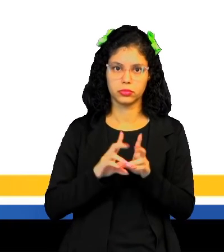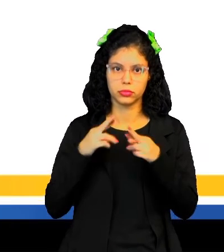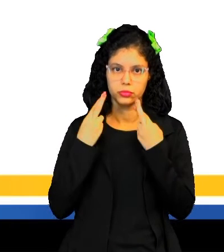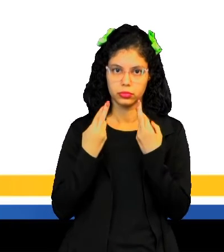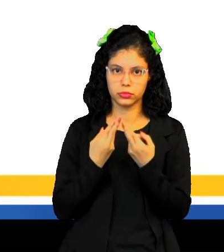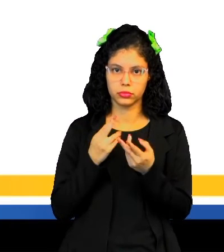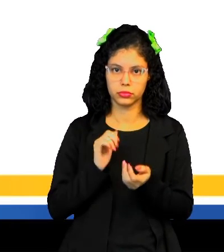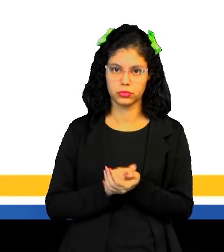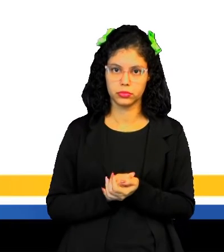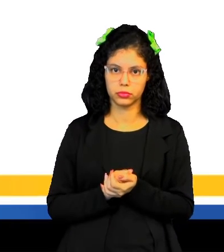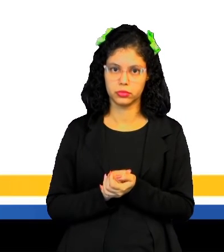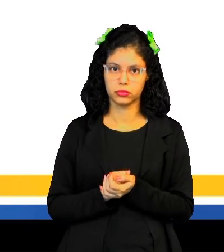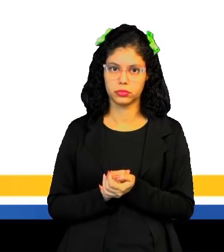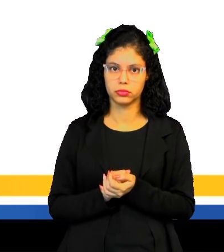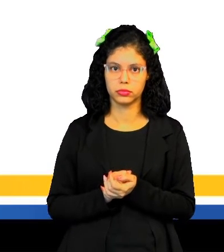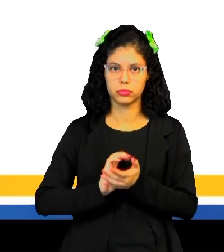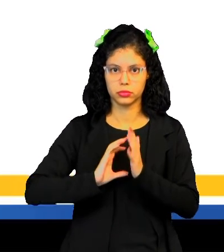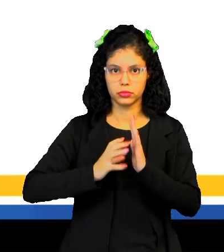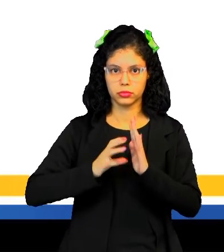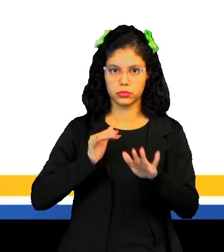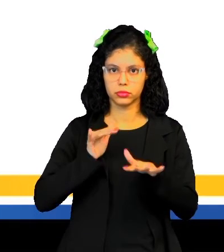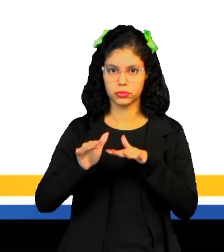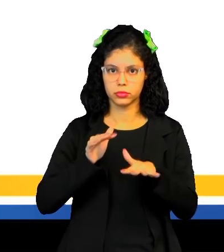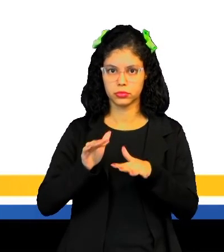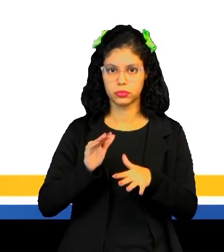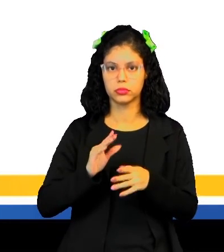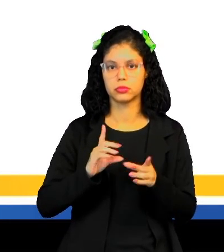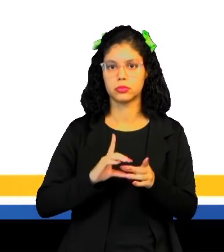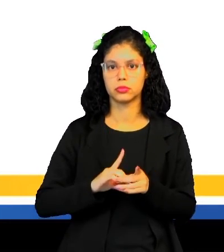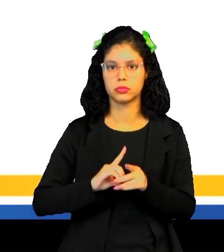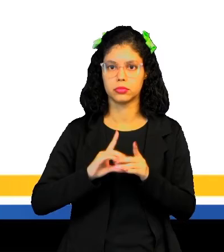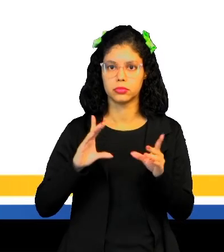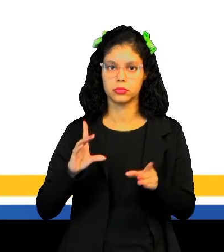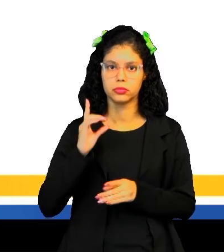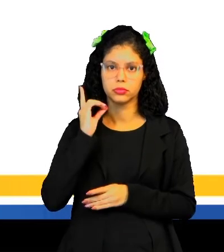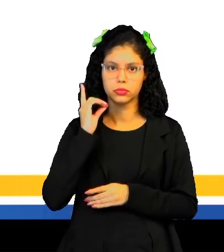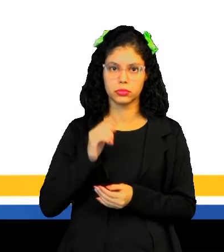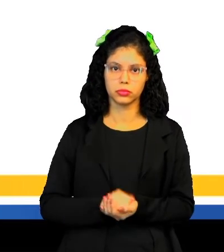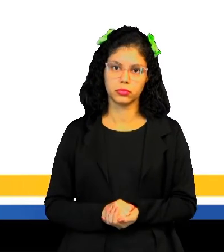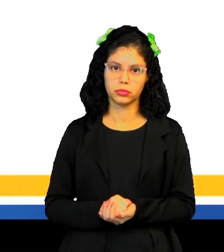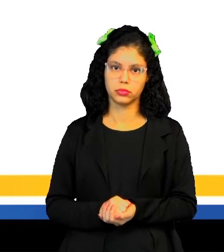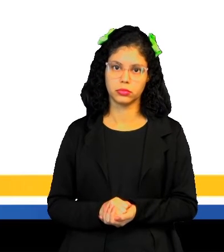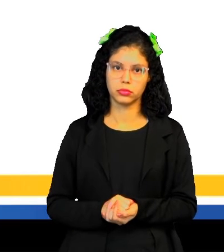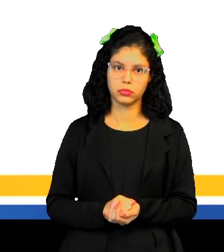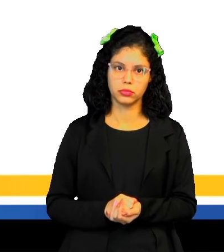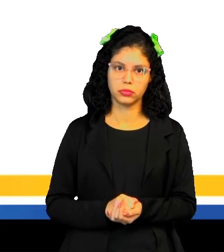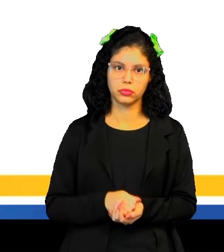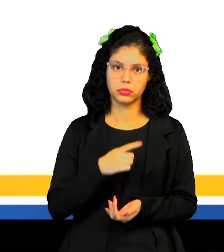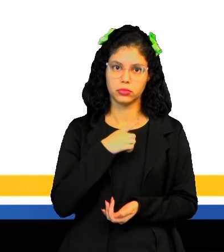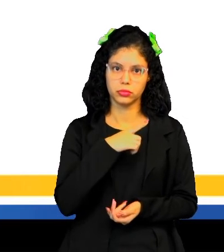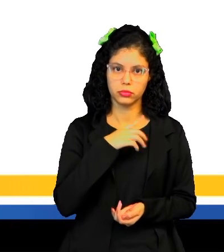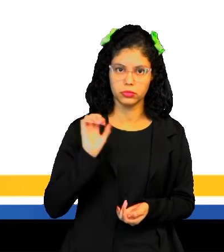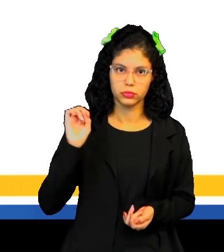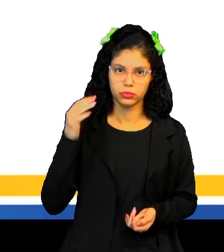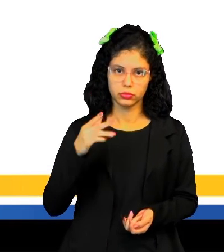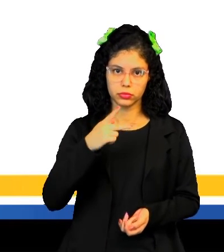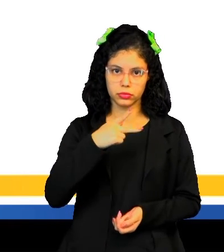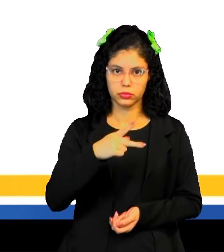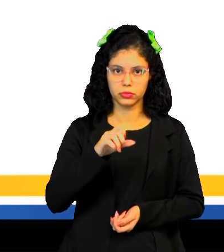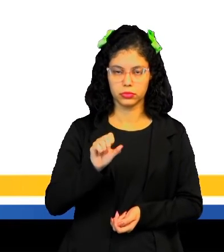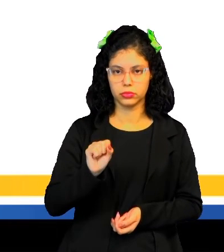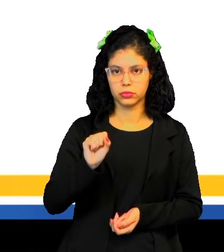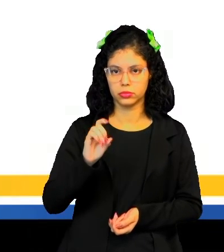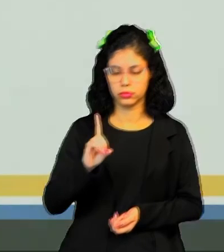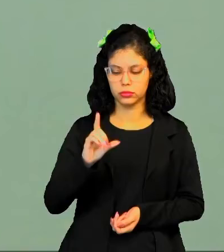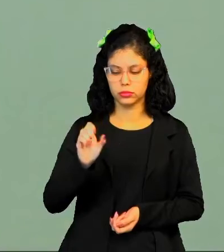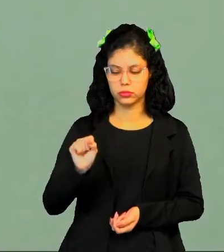ali o PMDB, né? O Partido do Movimento Democrático, de oposição e setores dissidentes aí